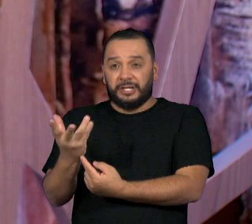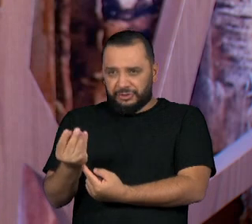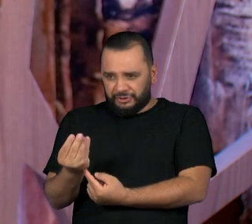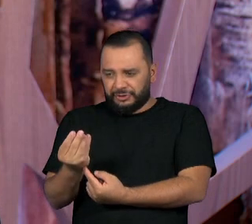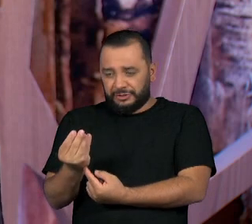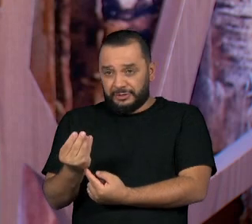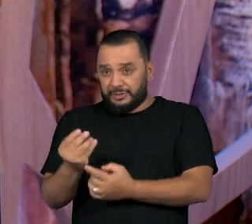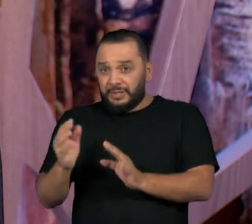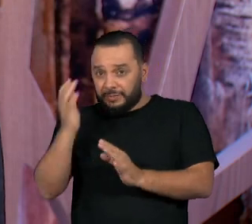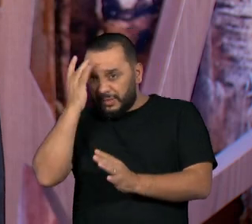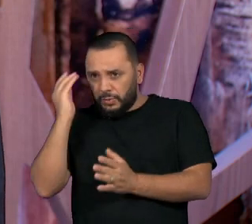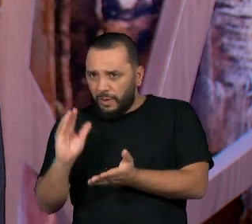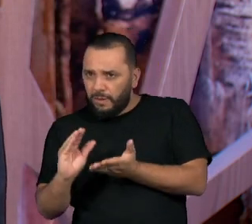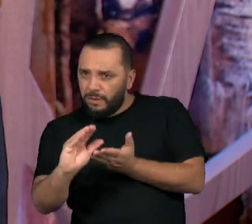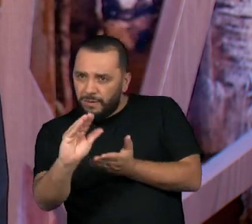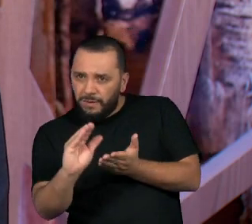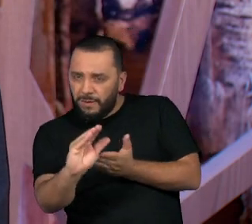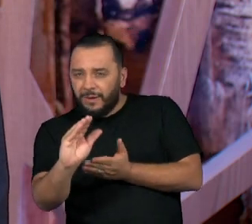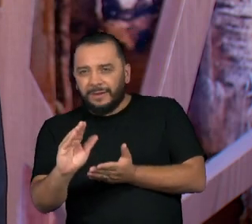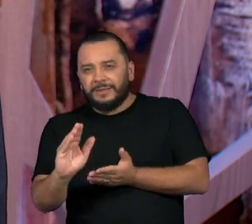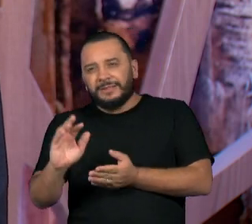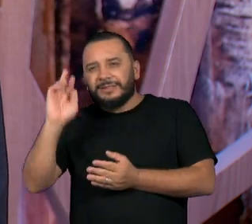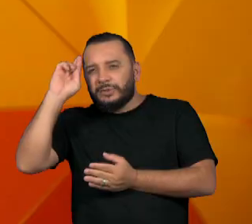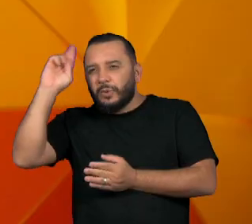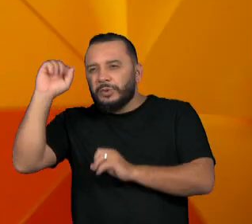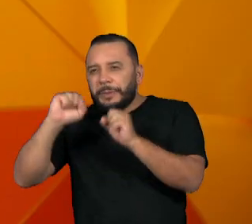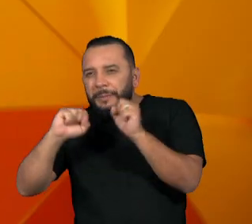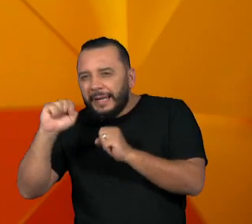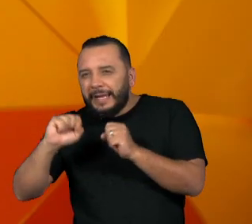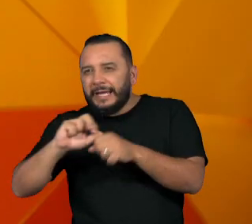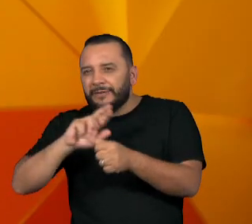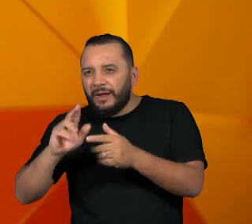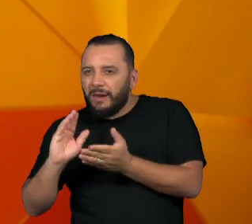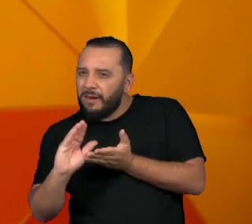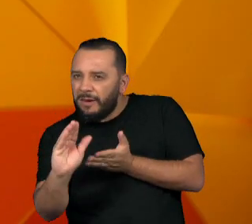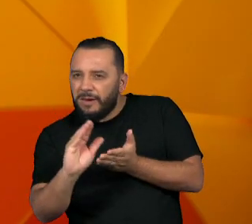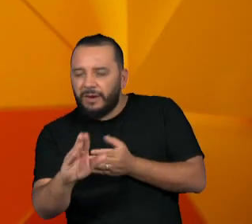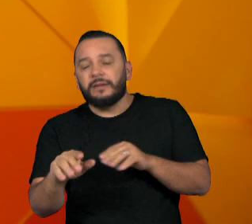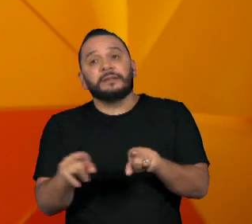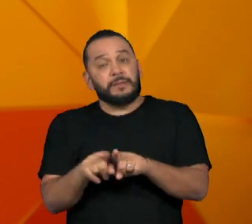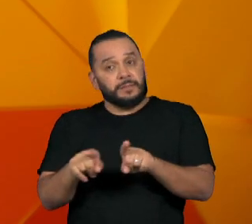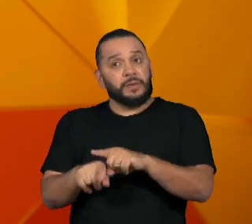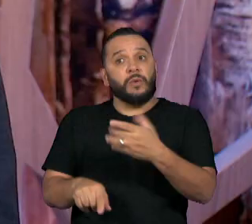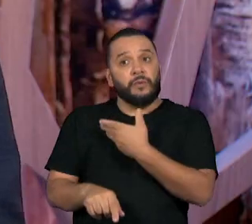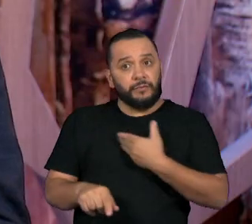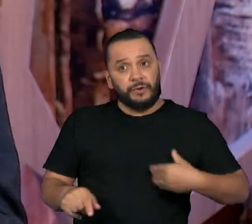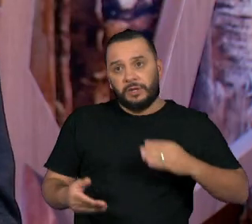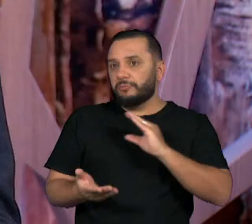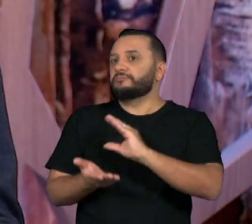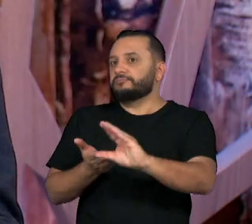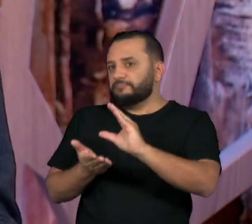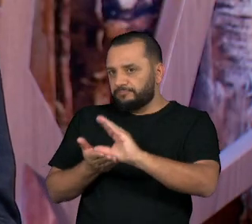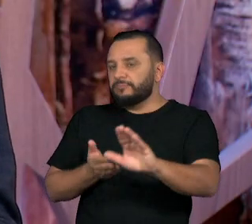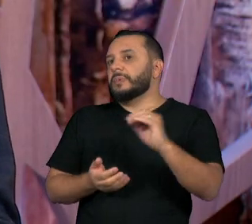que a presença do Estado é fundamental. Tem vários projetos no Brasil onde você